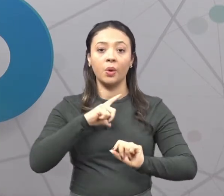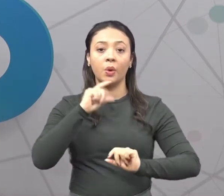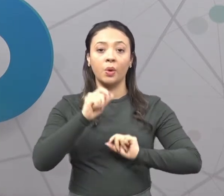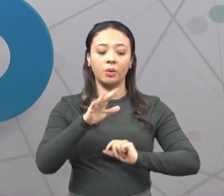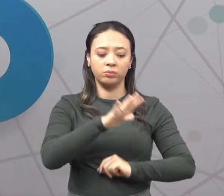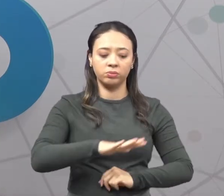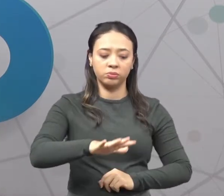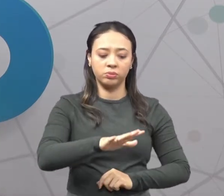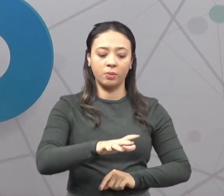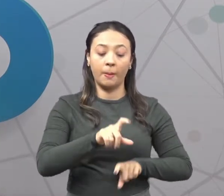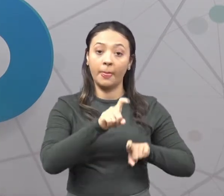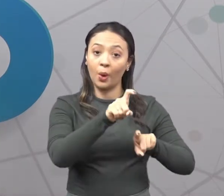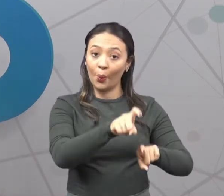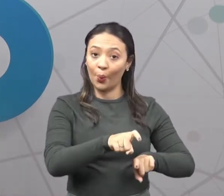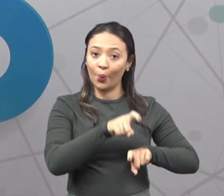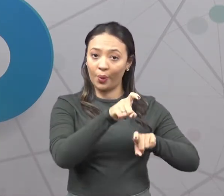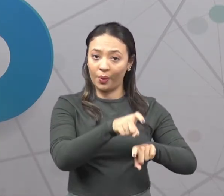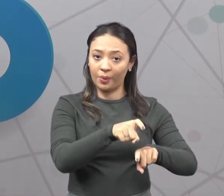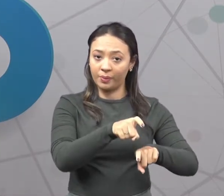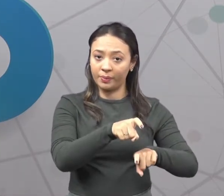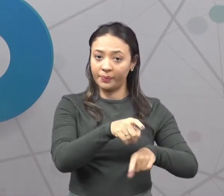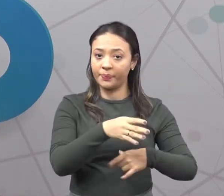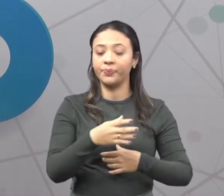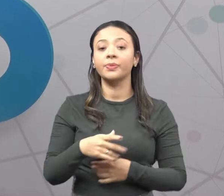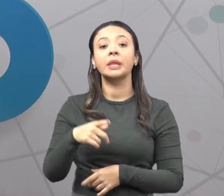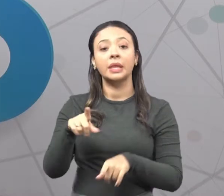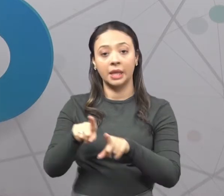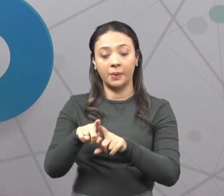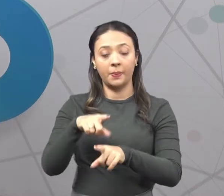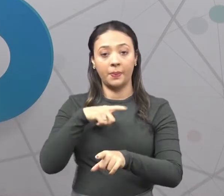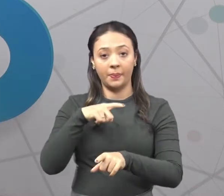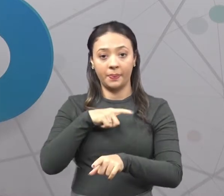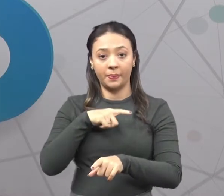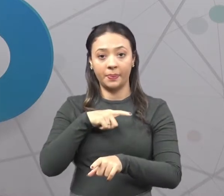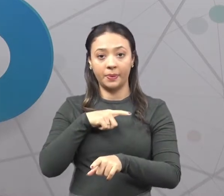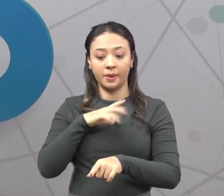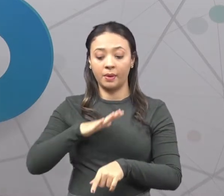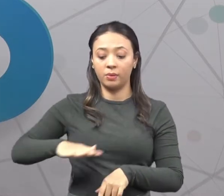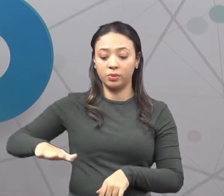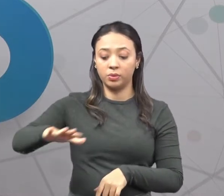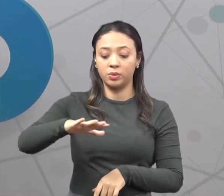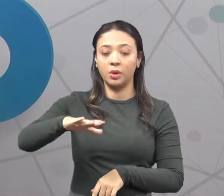rural, certo? E a zona urbana.